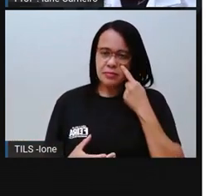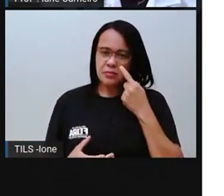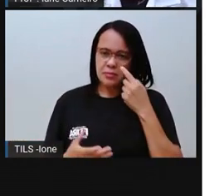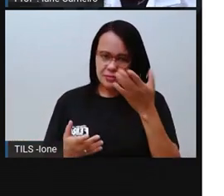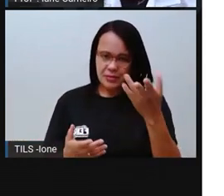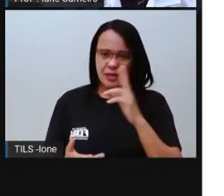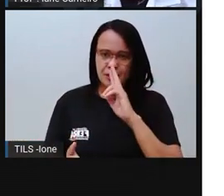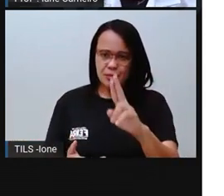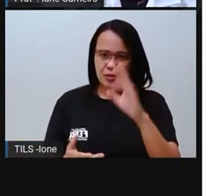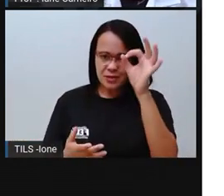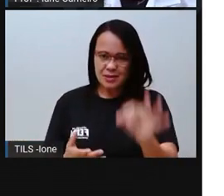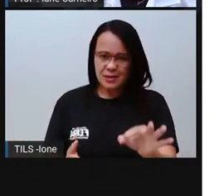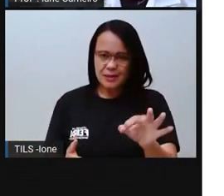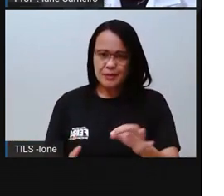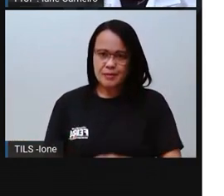ó.